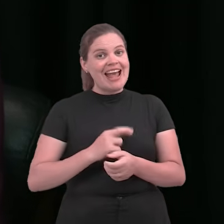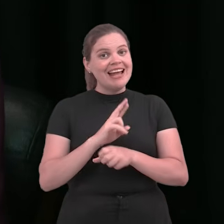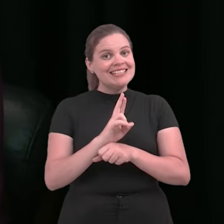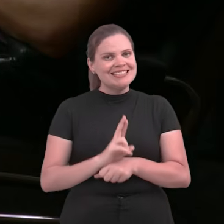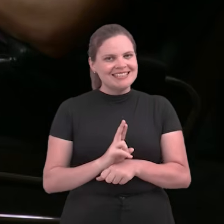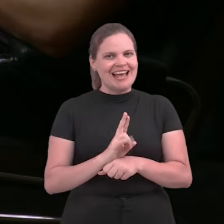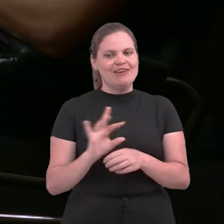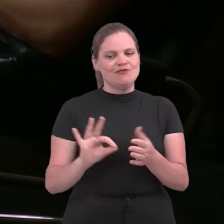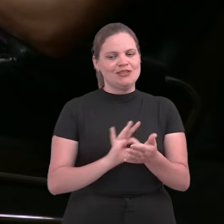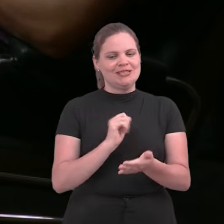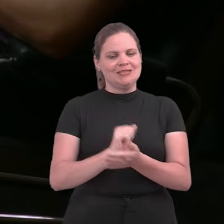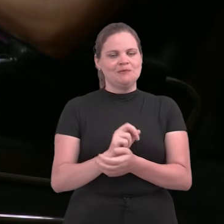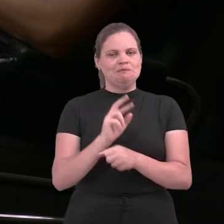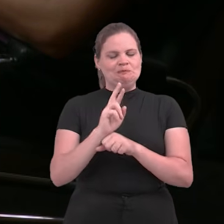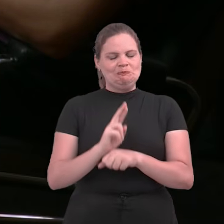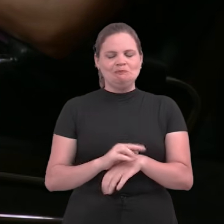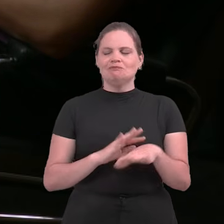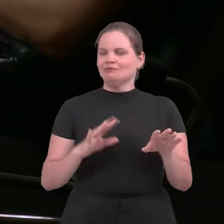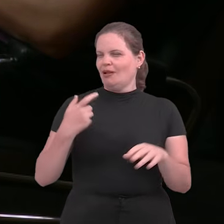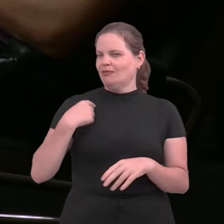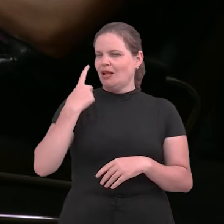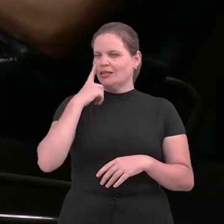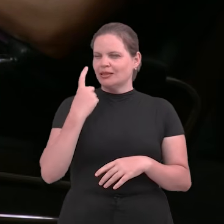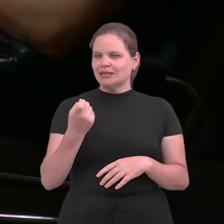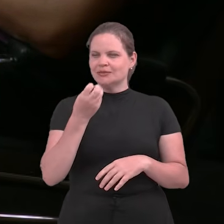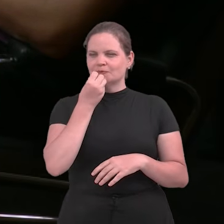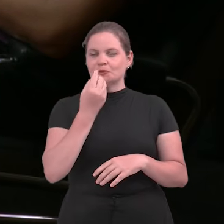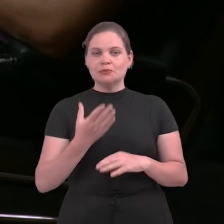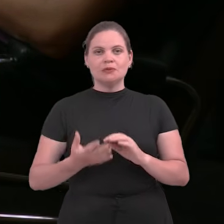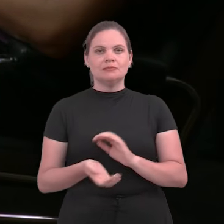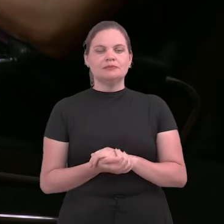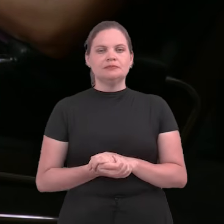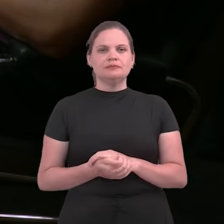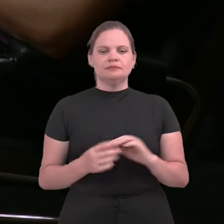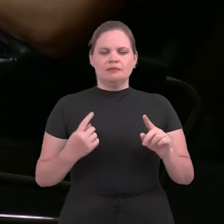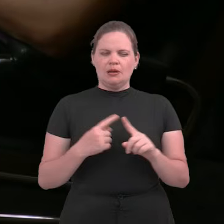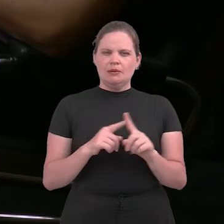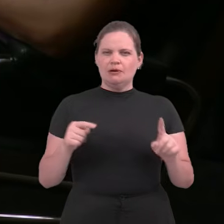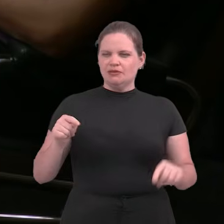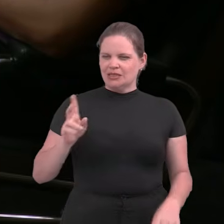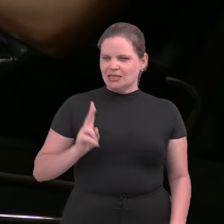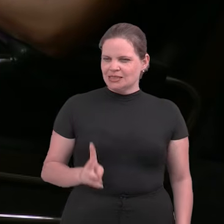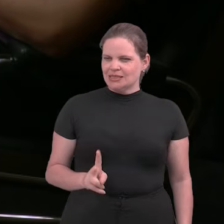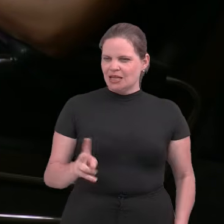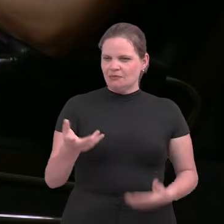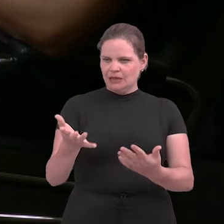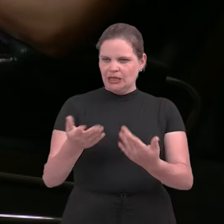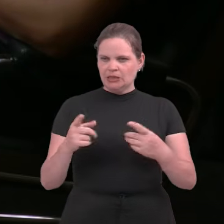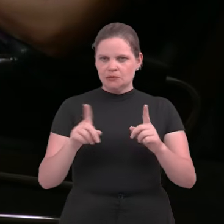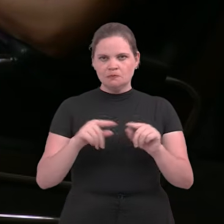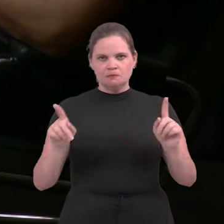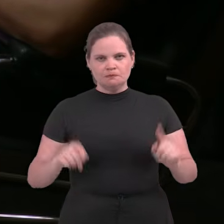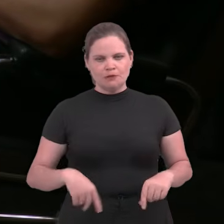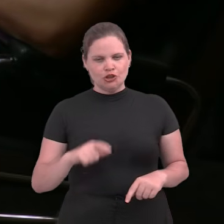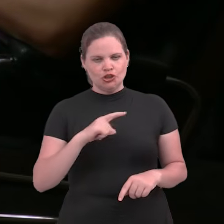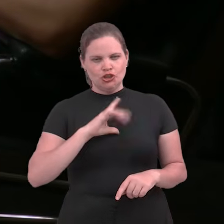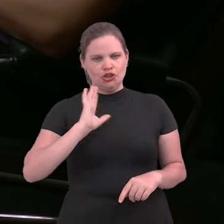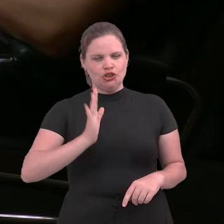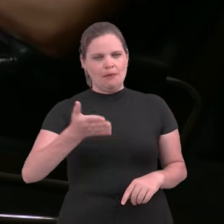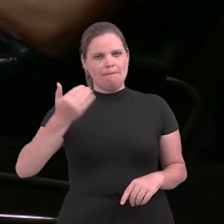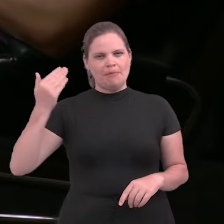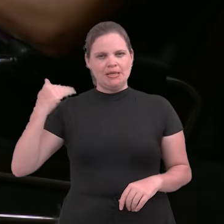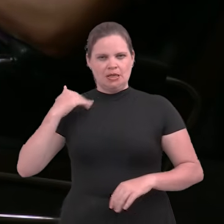primeiros resultados, né? Isso. Que interessante isso. E, irmão José, assim, mas o irmão sempre desejou ser servidor, já tinha uma